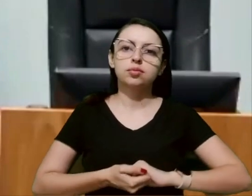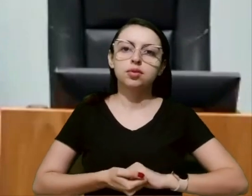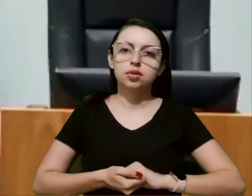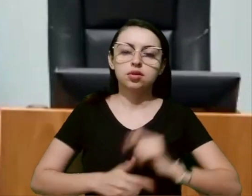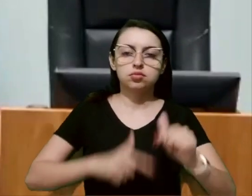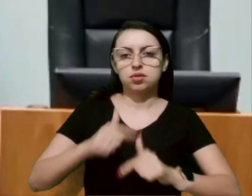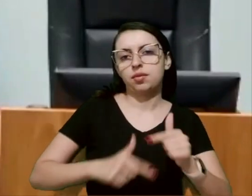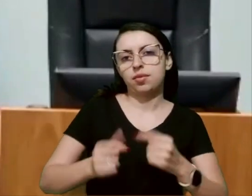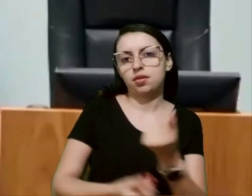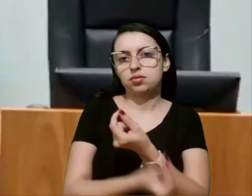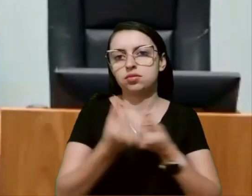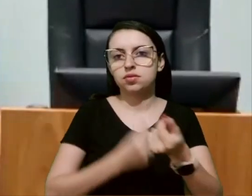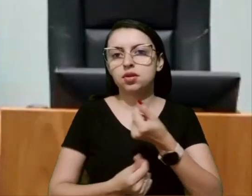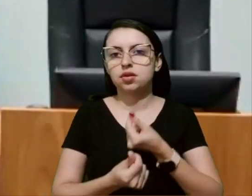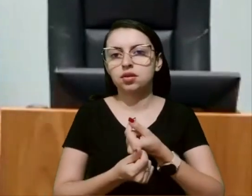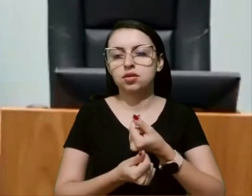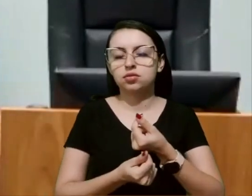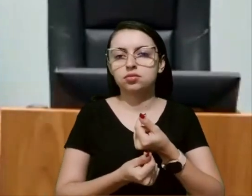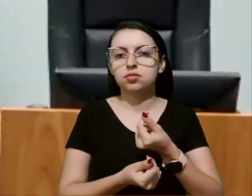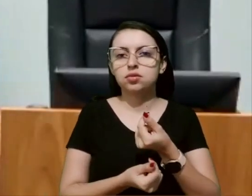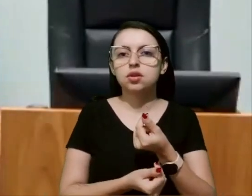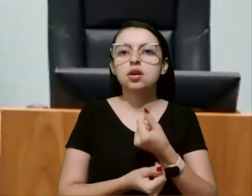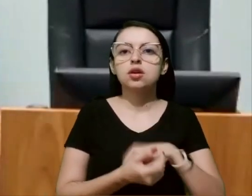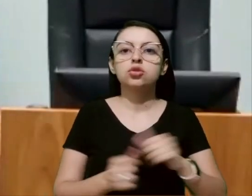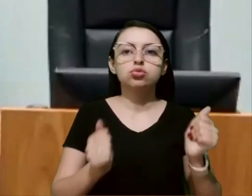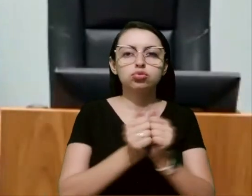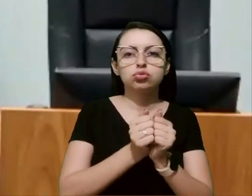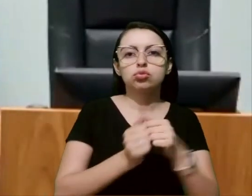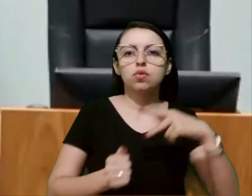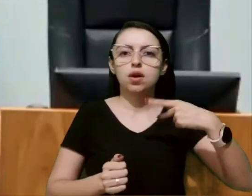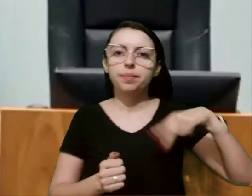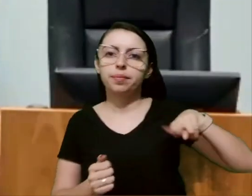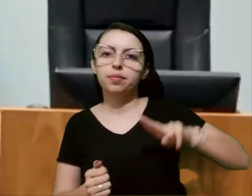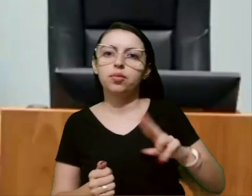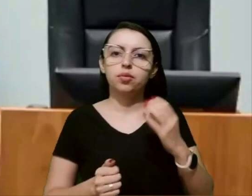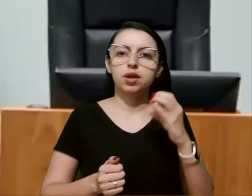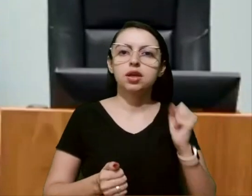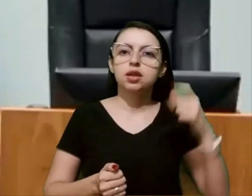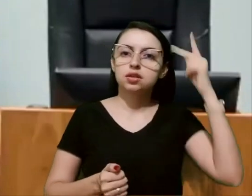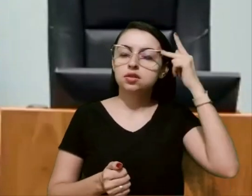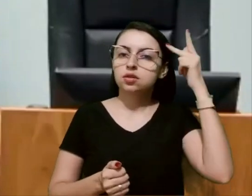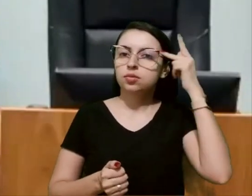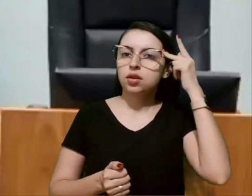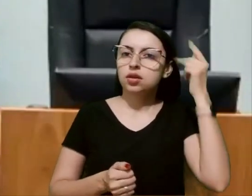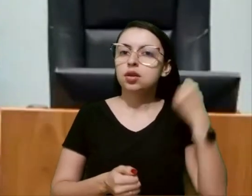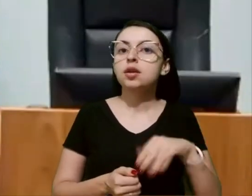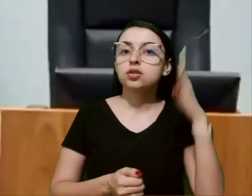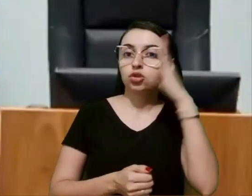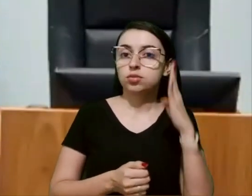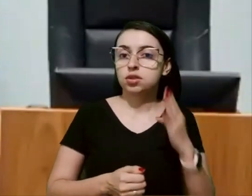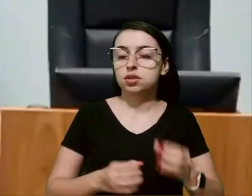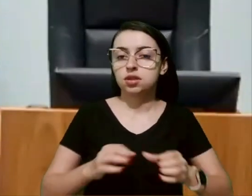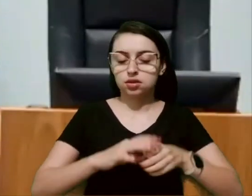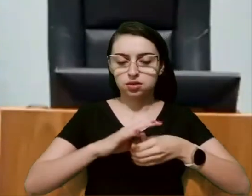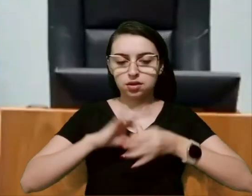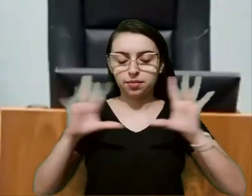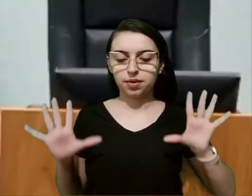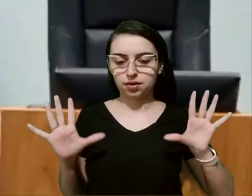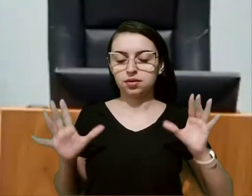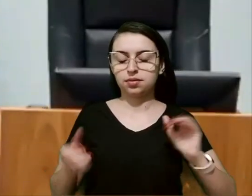Mercado de Capitais e do Observatório Societário, em conjunto com a PUC de São Paulo, e a Associação Brasileira das Companhias Abertas, a